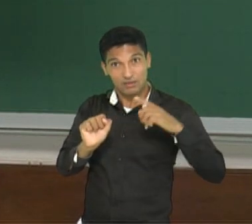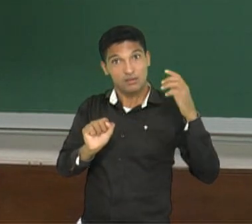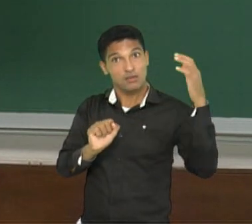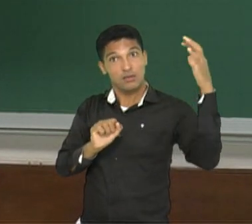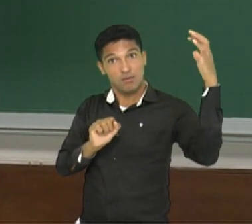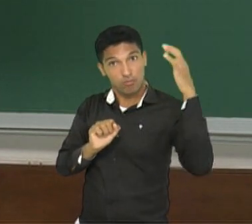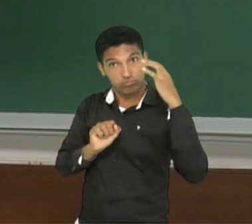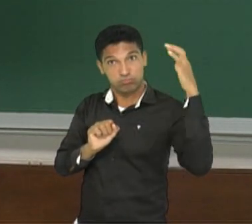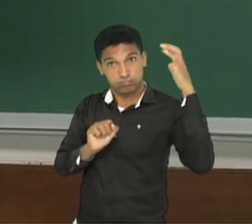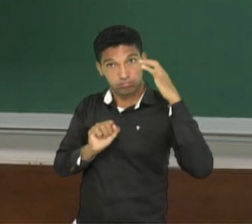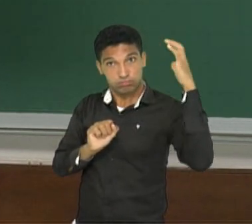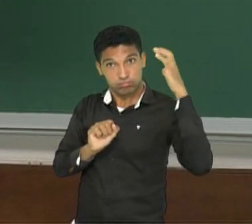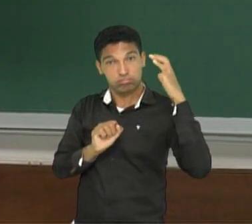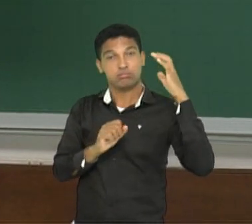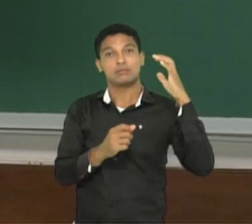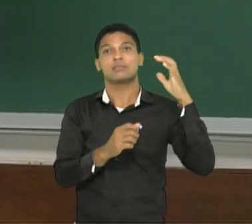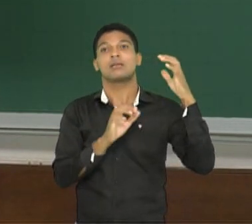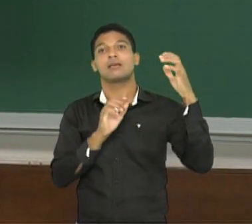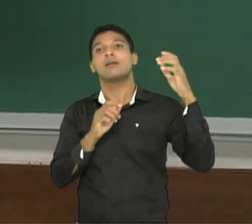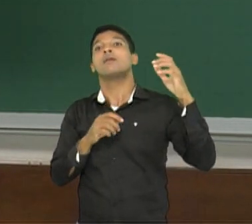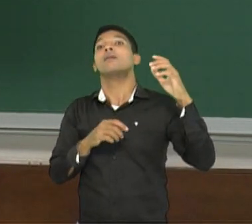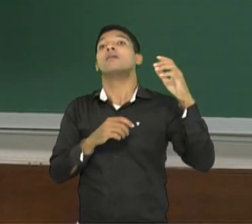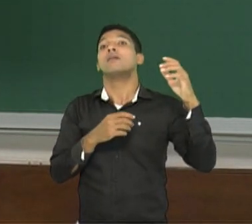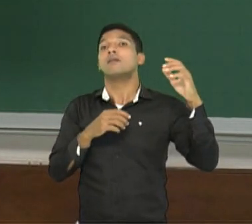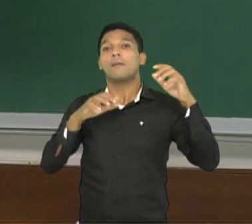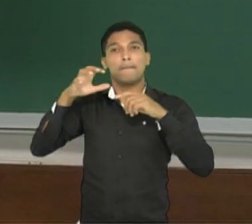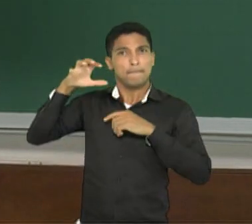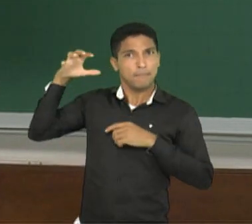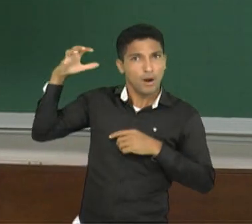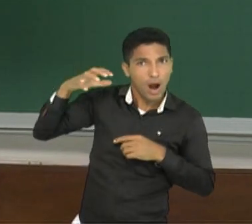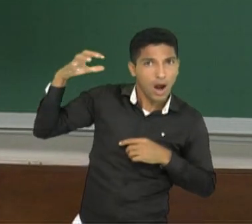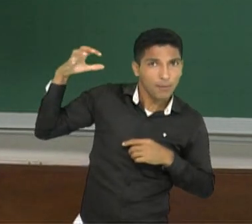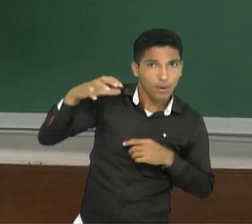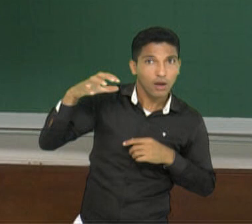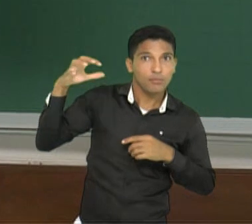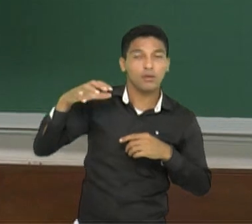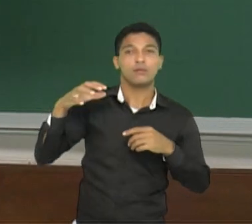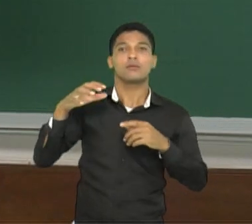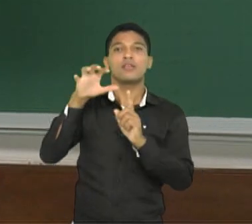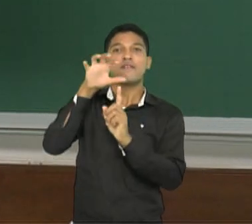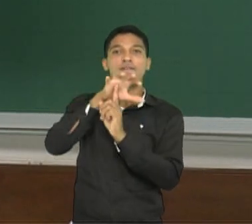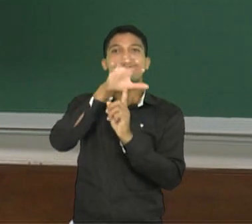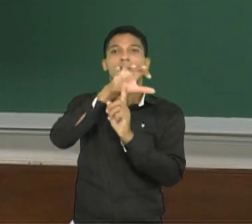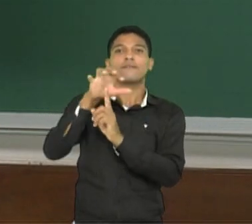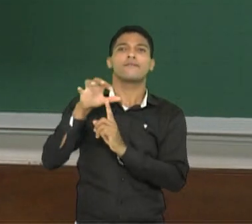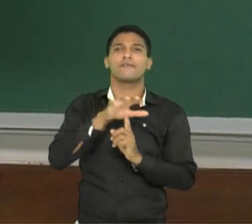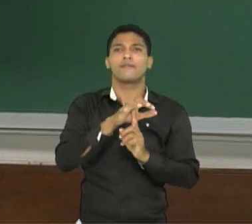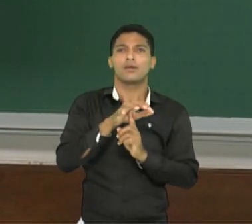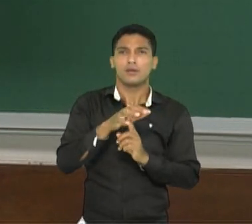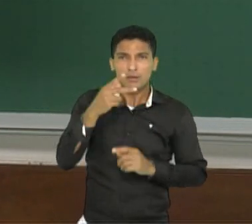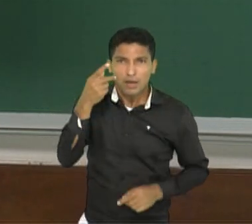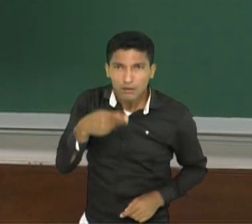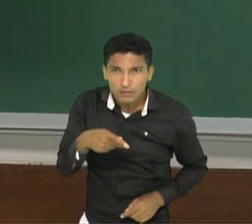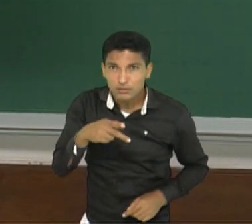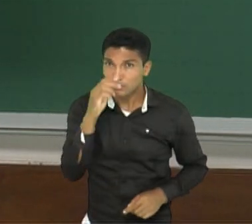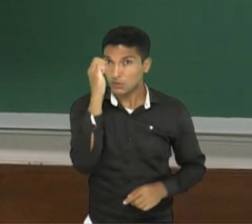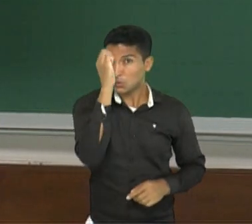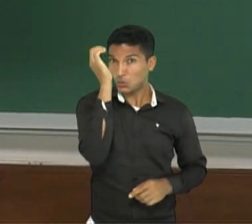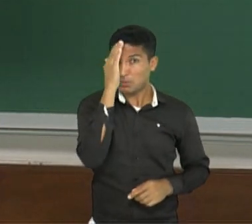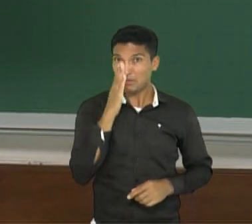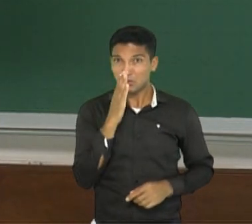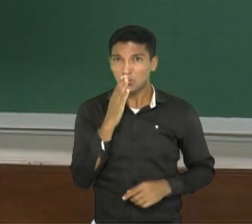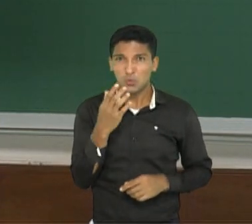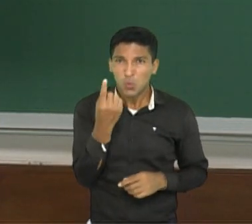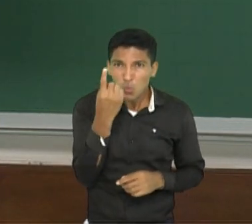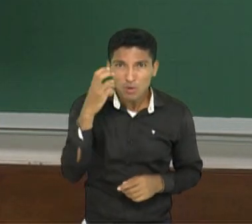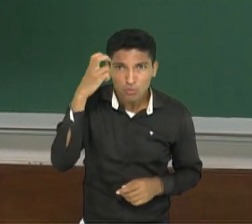povos. Portanto, no Brasil não dá para dizer que tem uma cultura só ou uma maneira só de viver. Pelo que a gente observou aqui, relembrando,